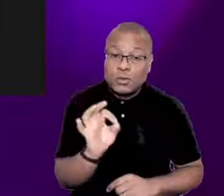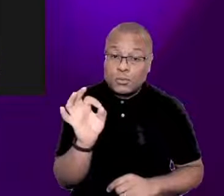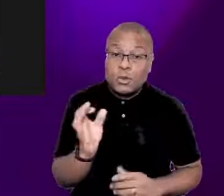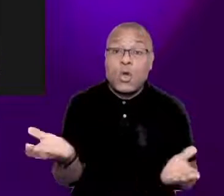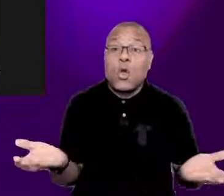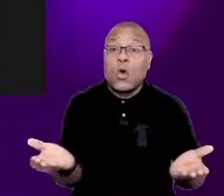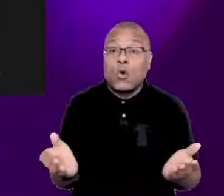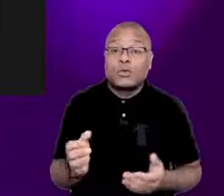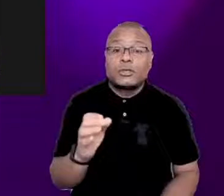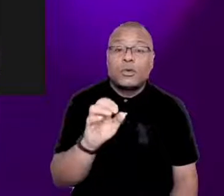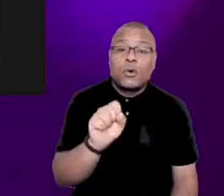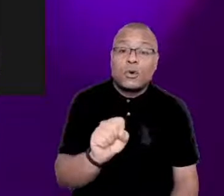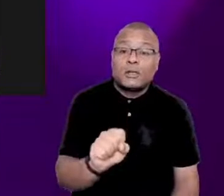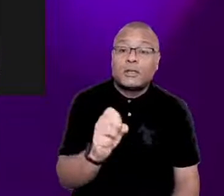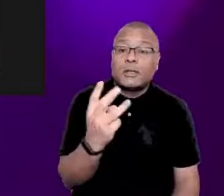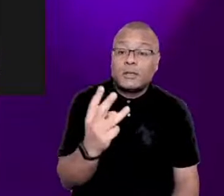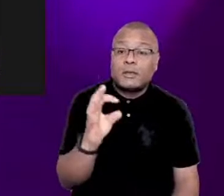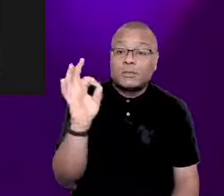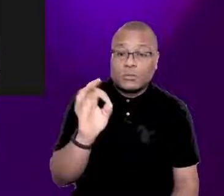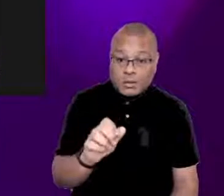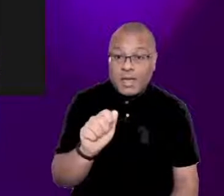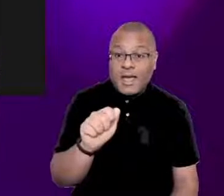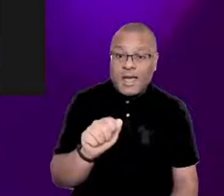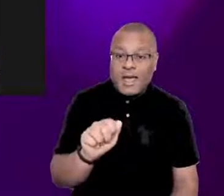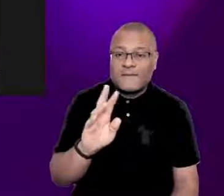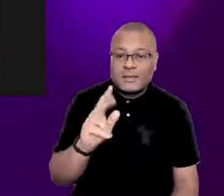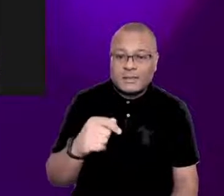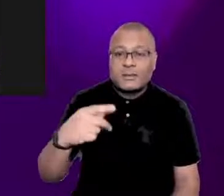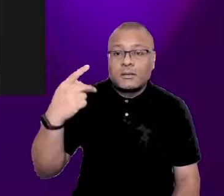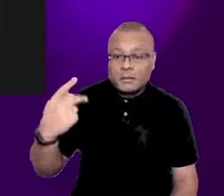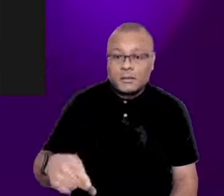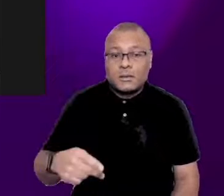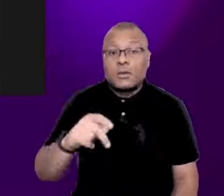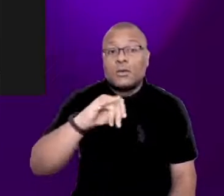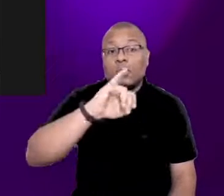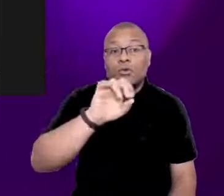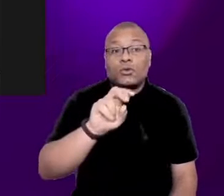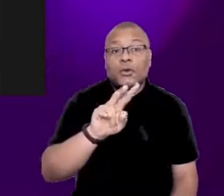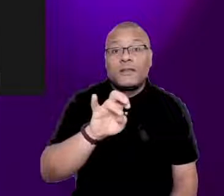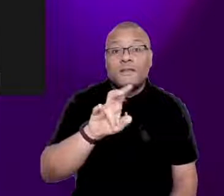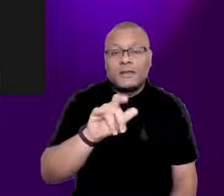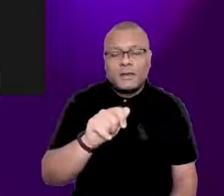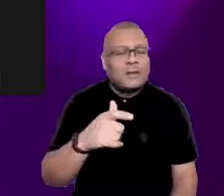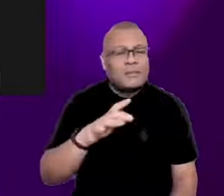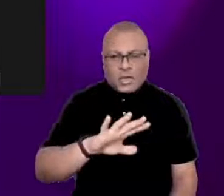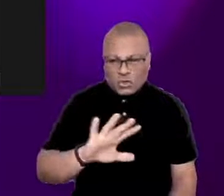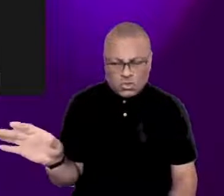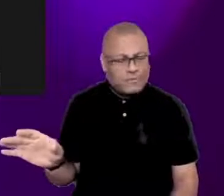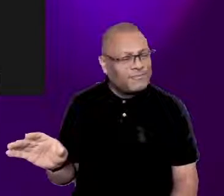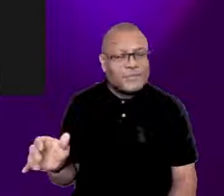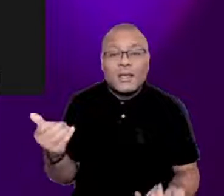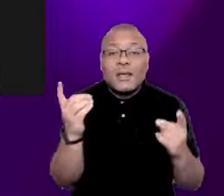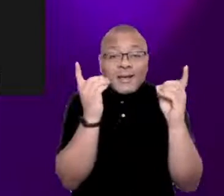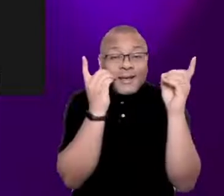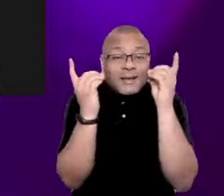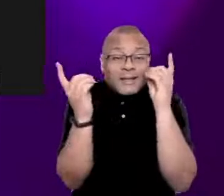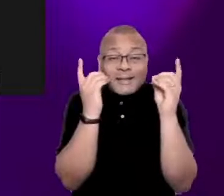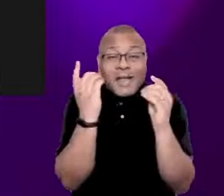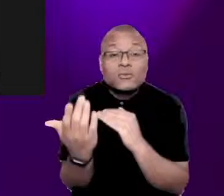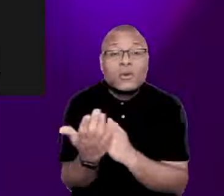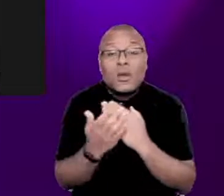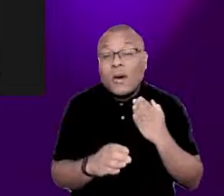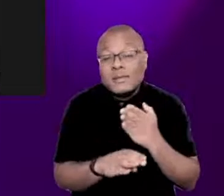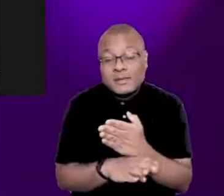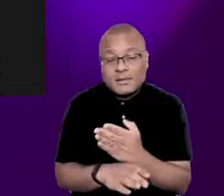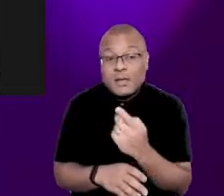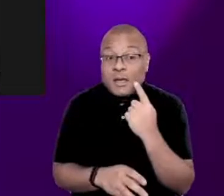atendem 83% dos AVCs da cidade de Joinville. Mas mais do que isso, a gente precisa de dados acionáveis. E vejam o